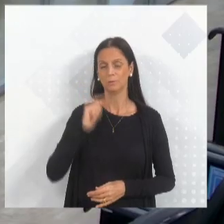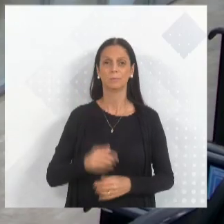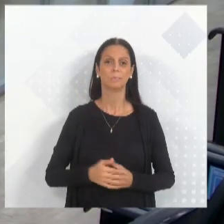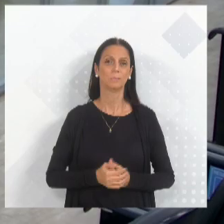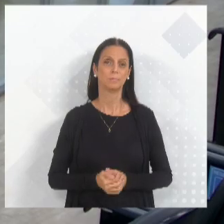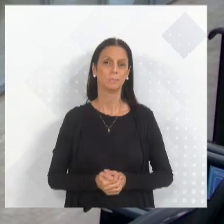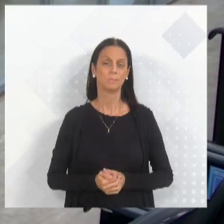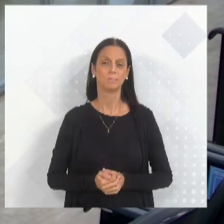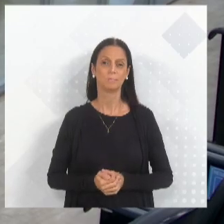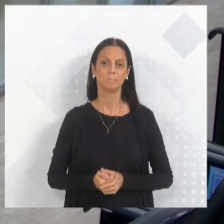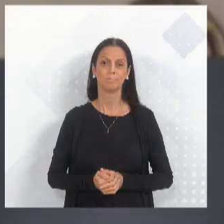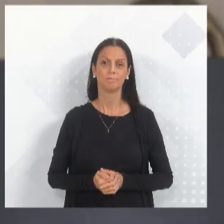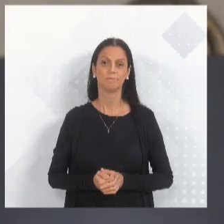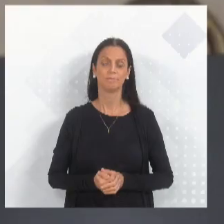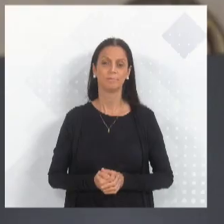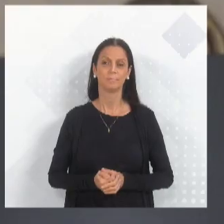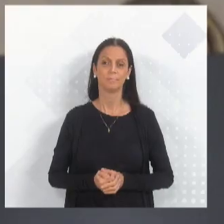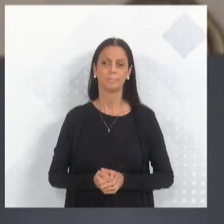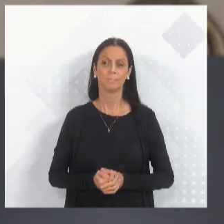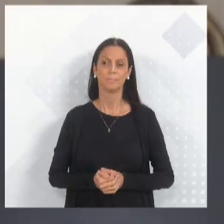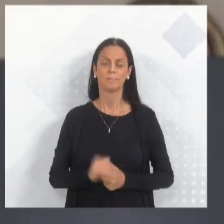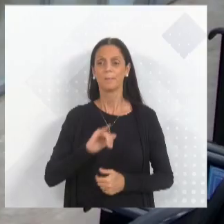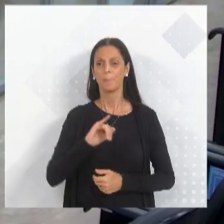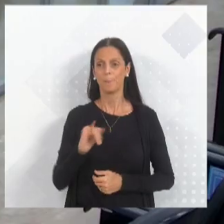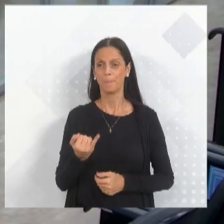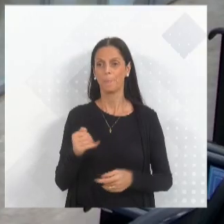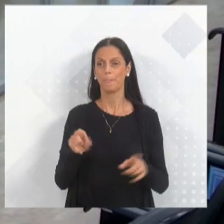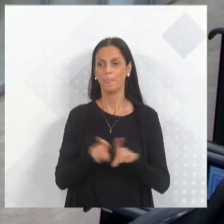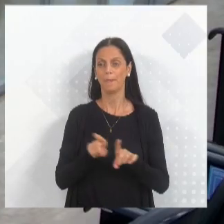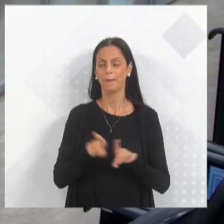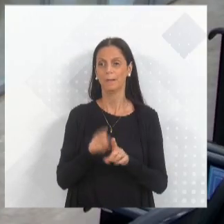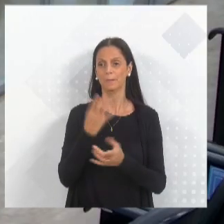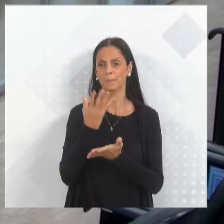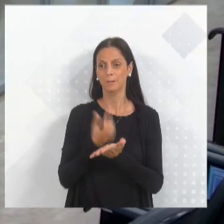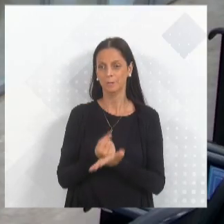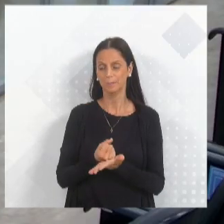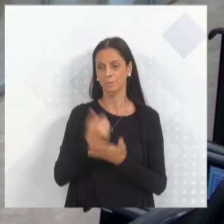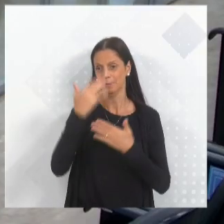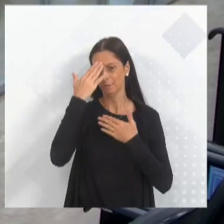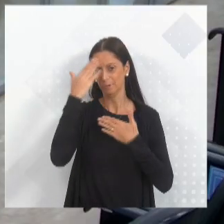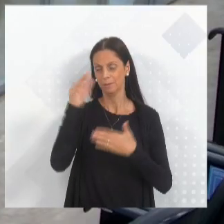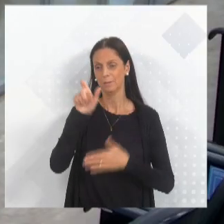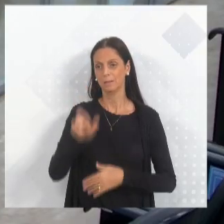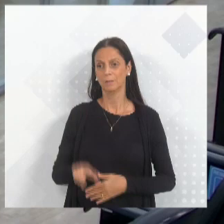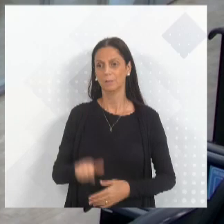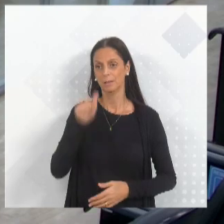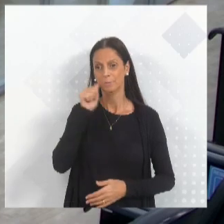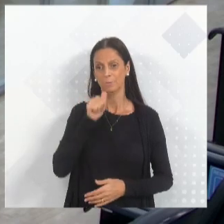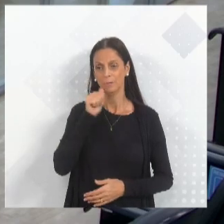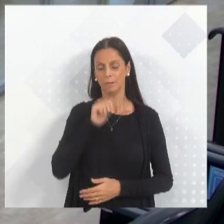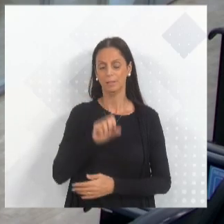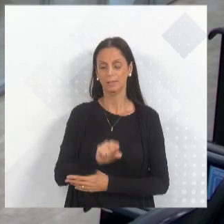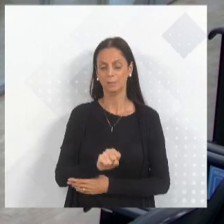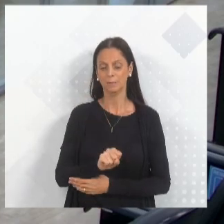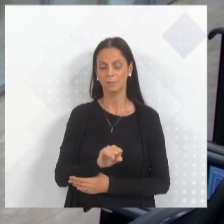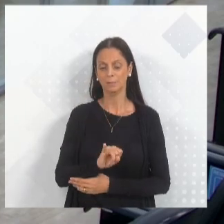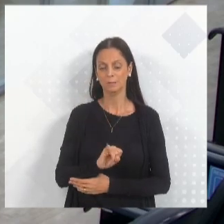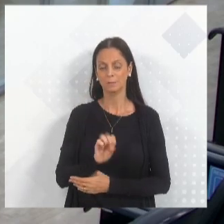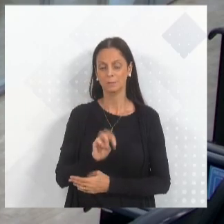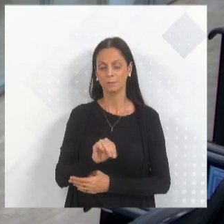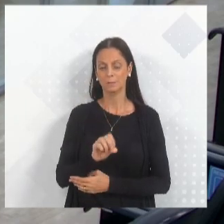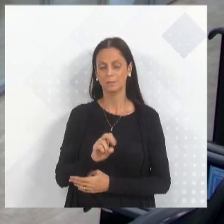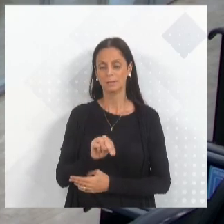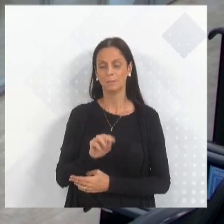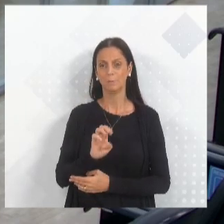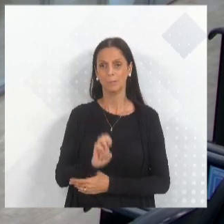palavra ao Vereador Ito e aproveito também para registrar e agradecer a presença da Simone de Lima da UnG amigo e esperança e sua filha